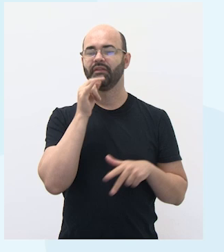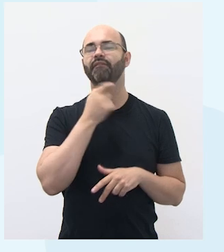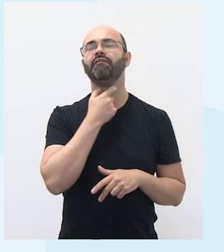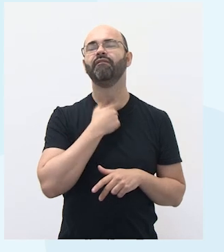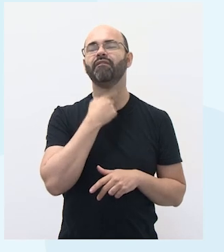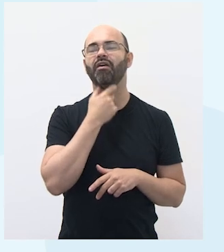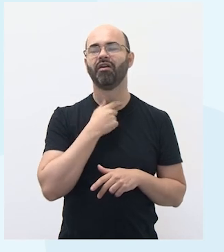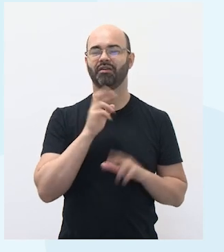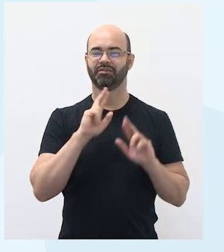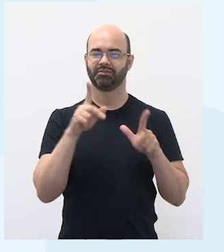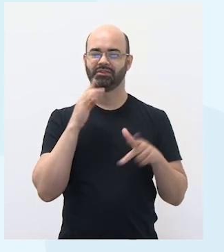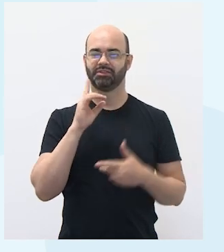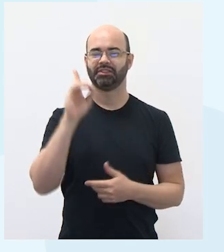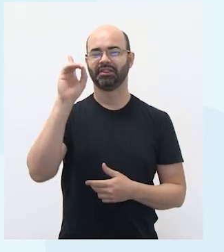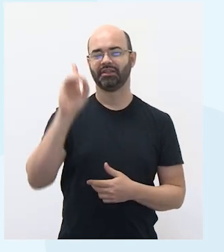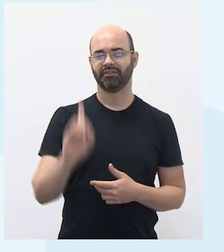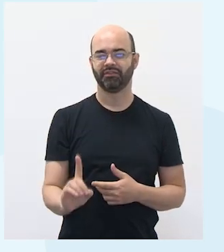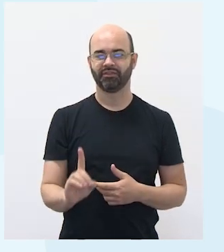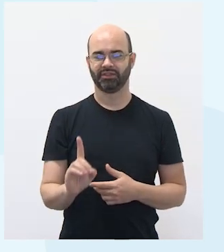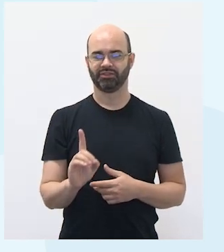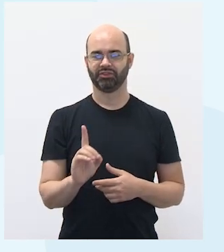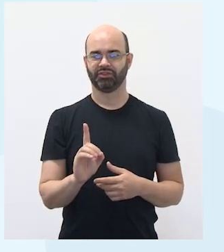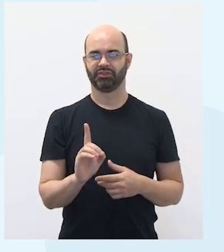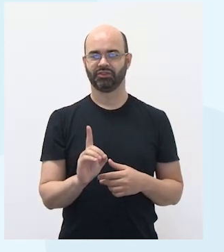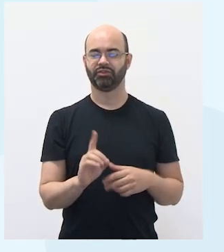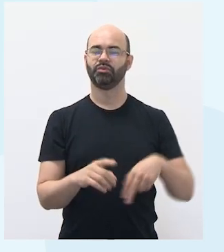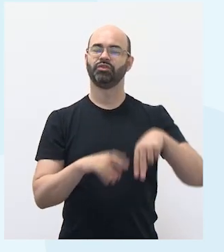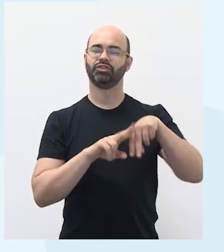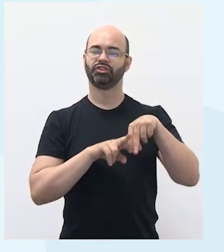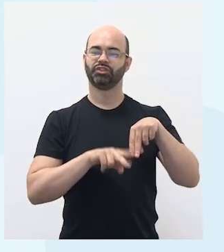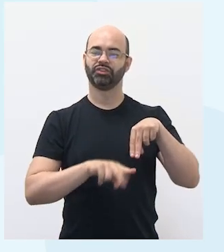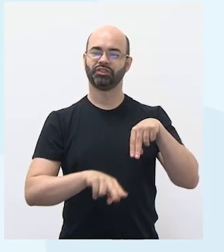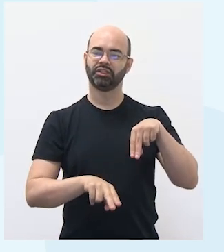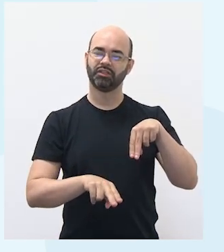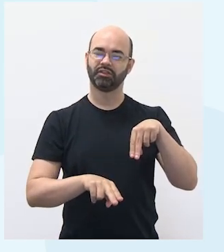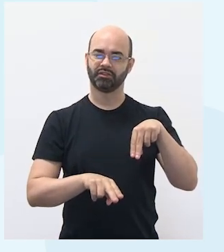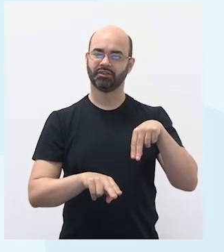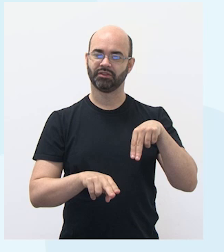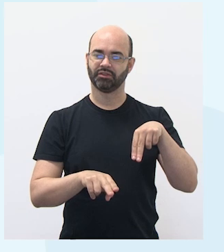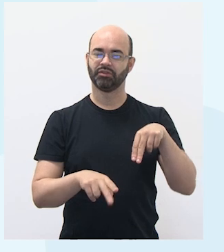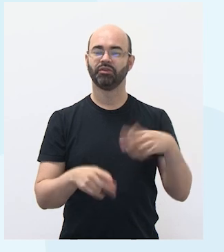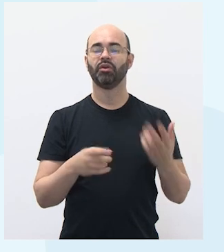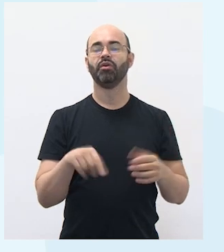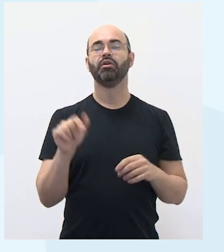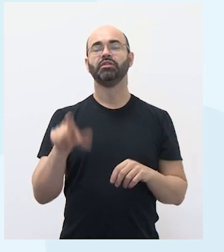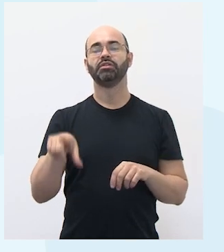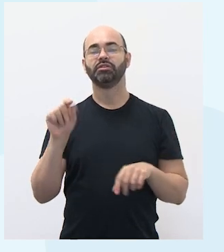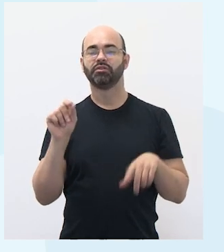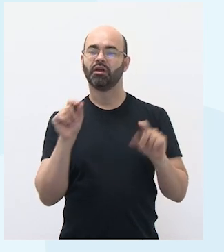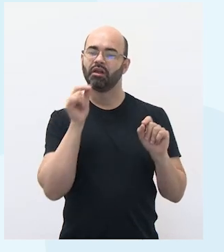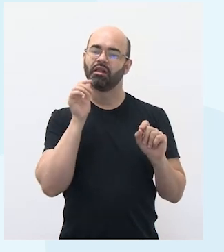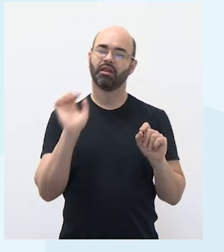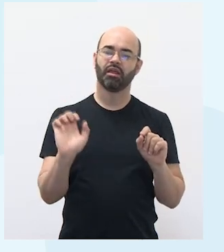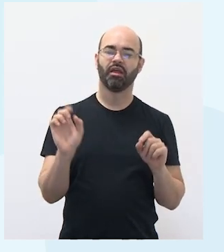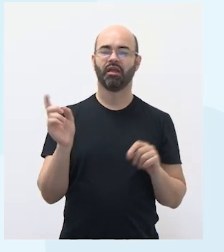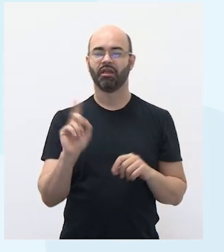sotaques, deficiência, identidade de gênero, orientação sexual,